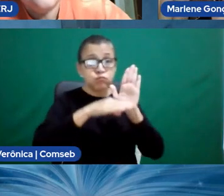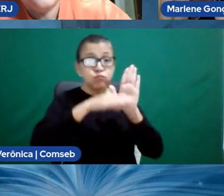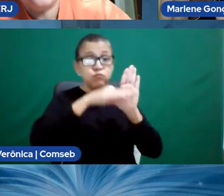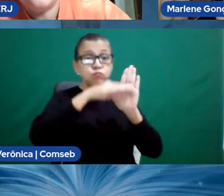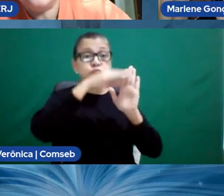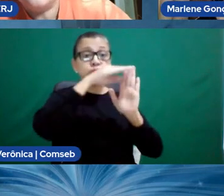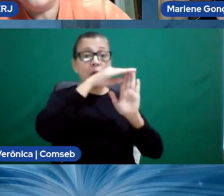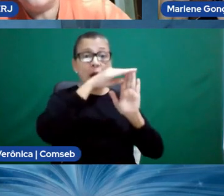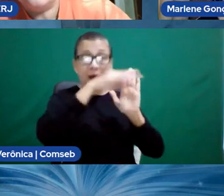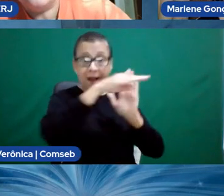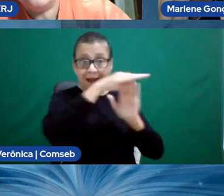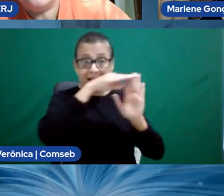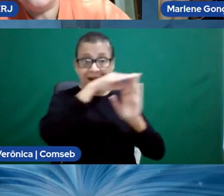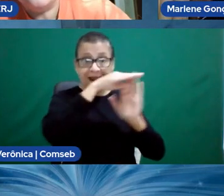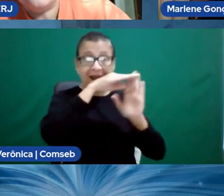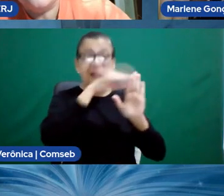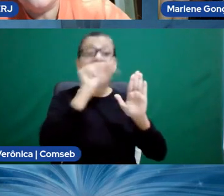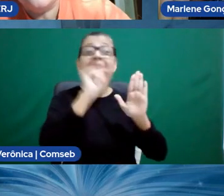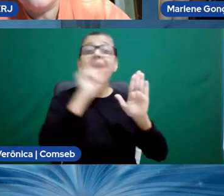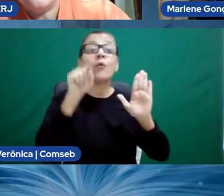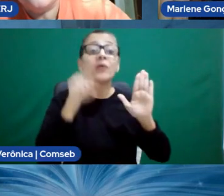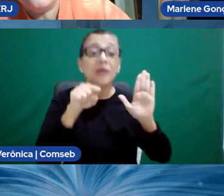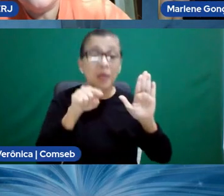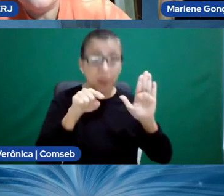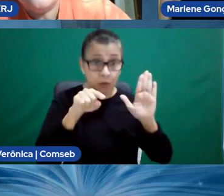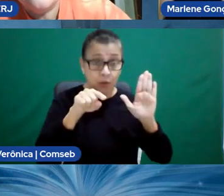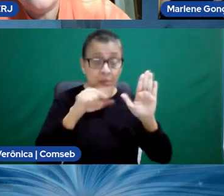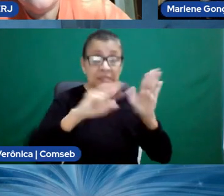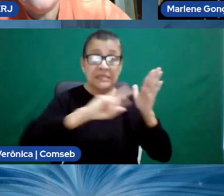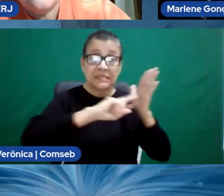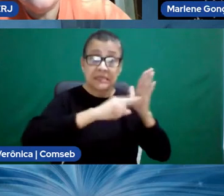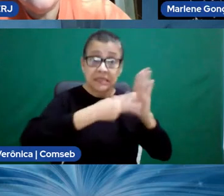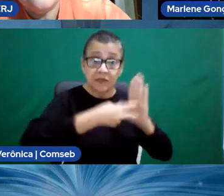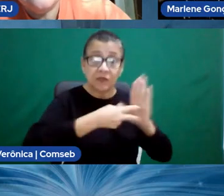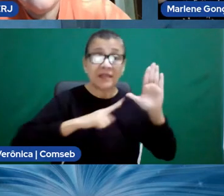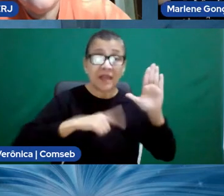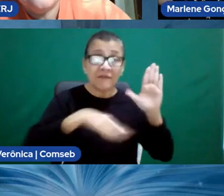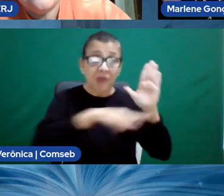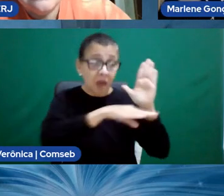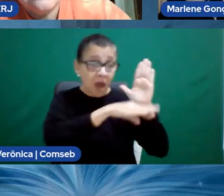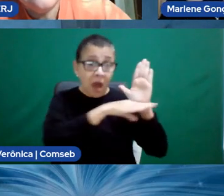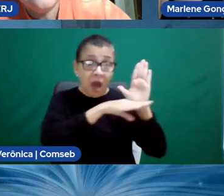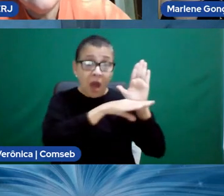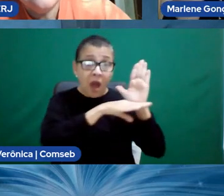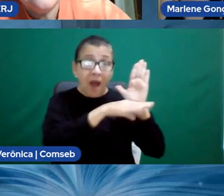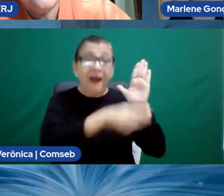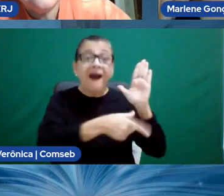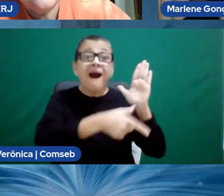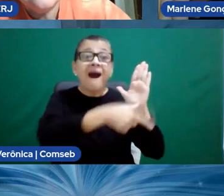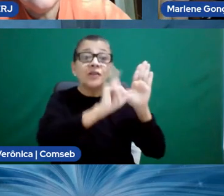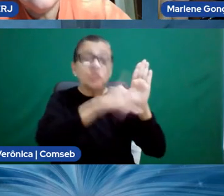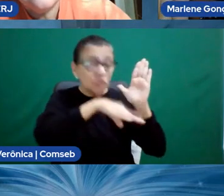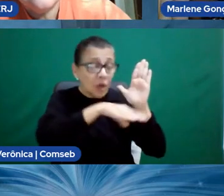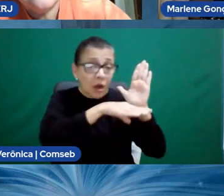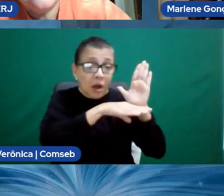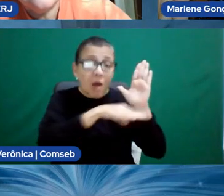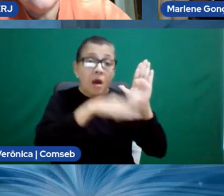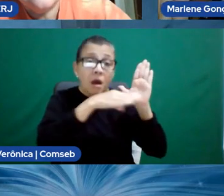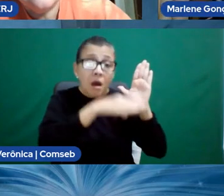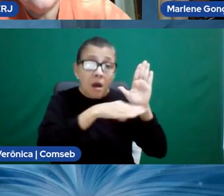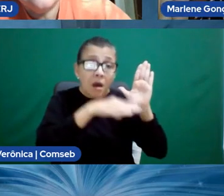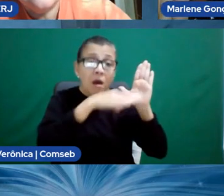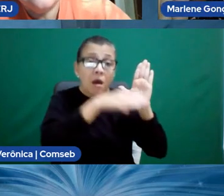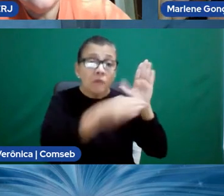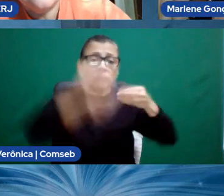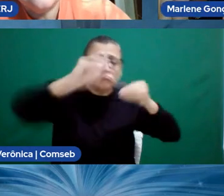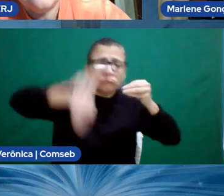está vivendo, é bem no sentido de que houve todo um processo em que a gente foi incorporando